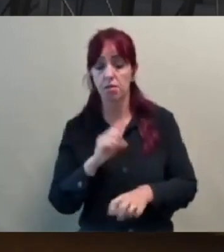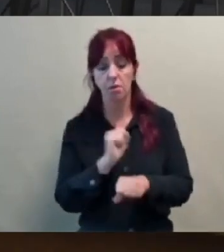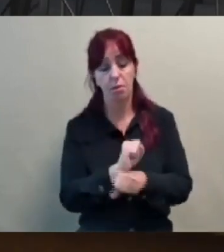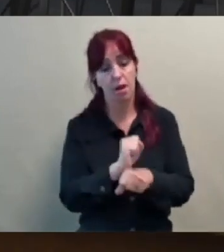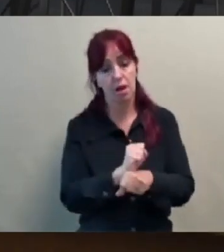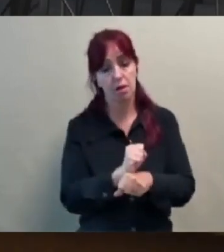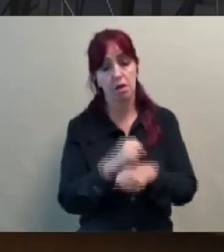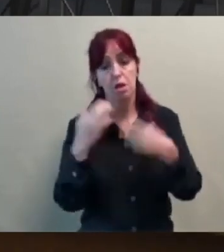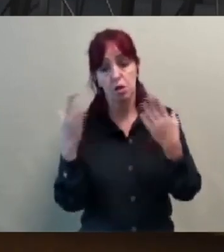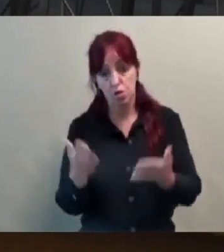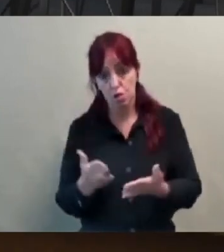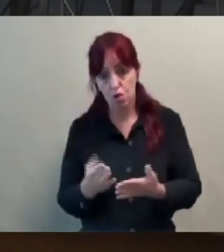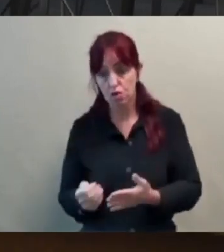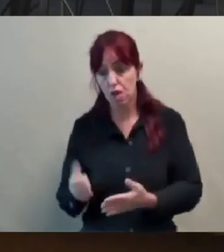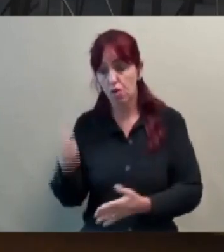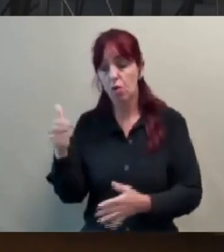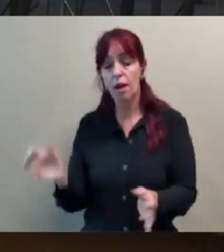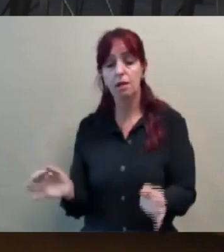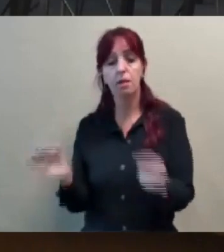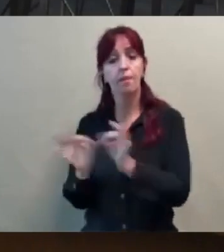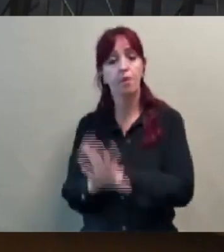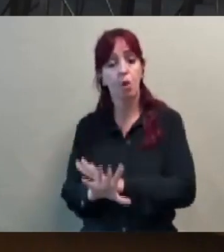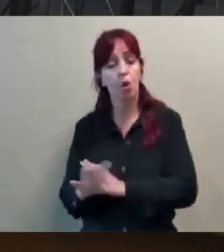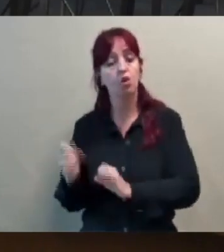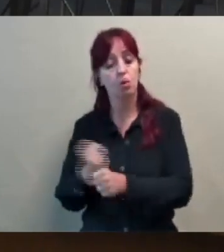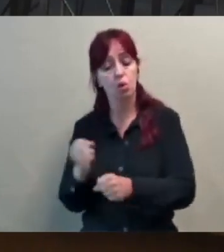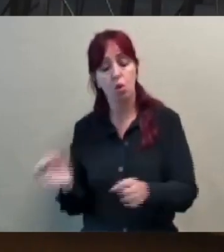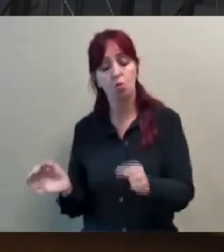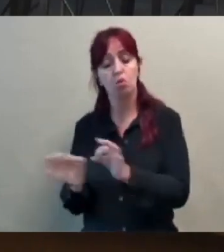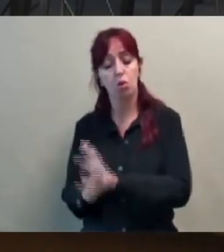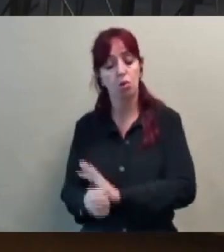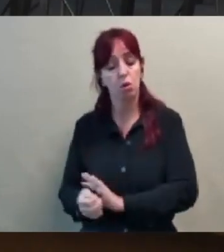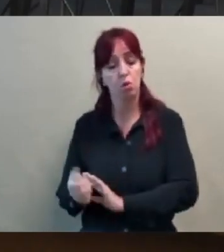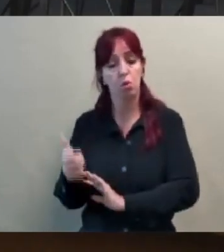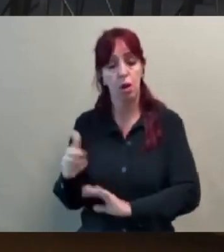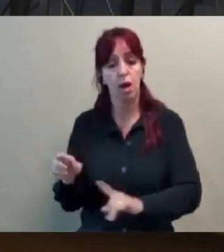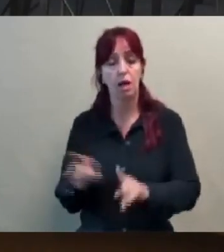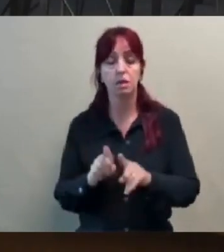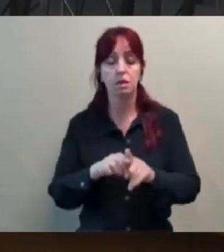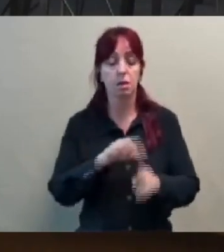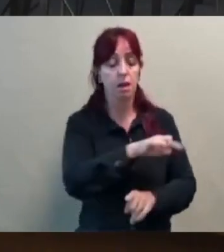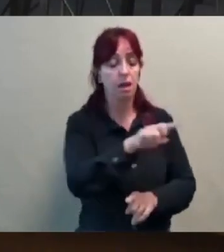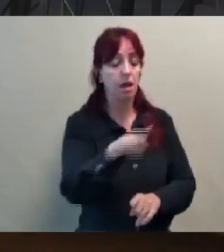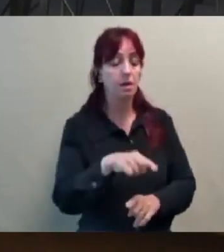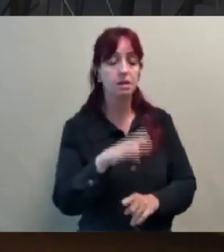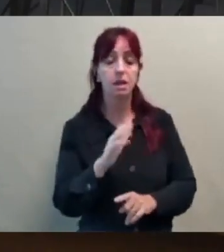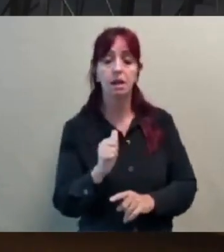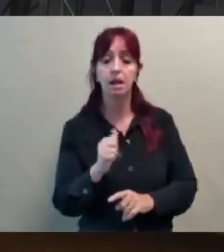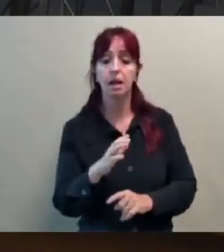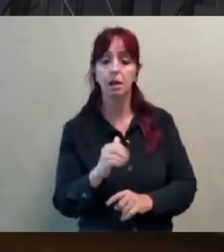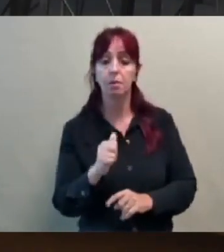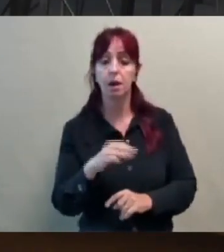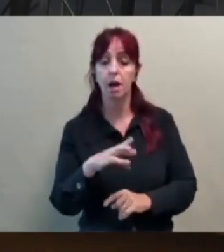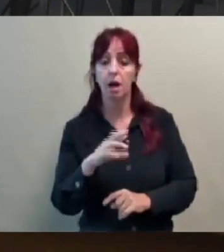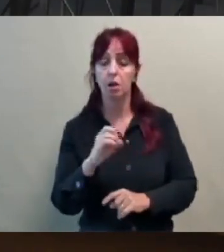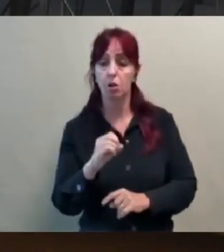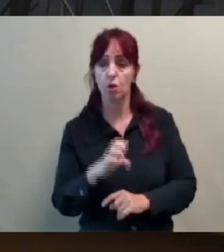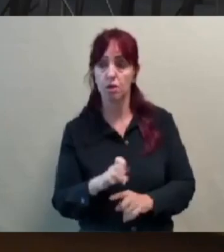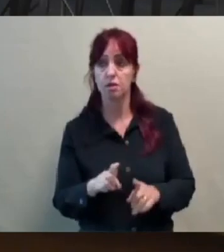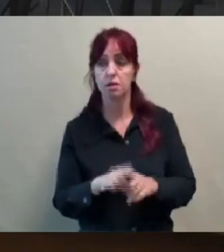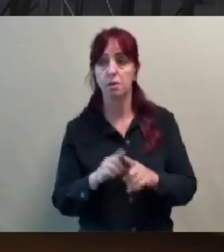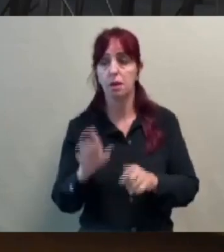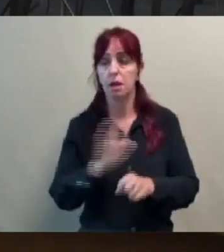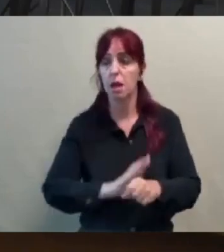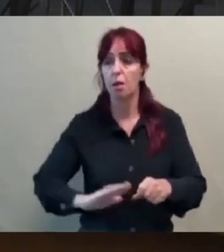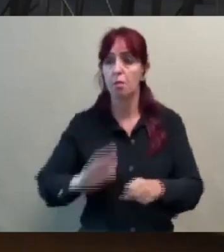essa obra está quase concluída, está concluindo também a bacia dos Camarões, a bacia do bairro das Indústrias, a bacia